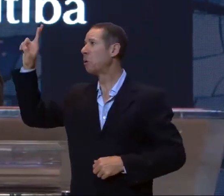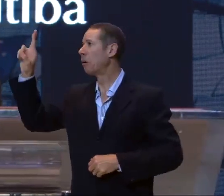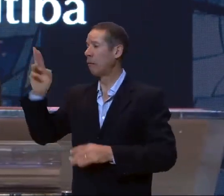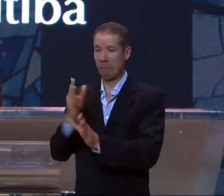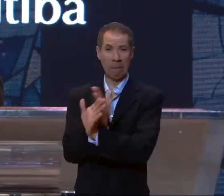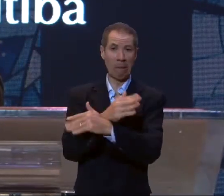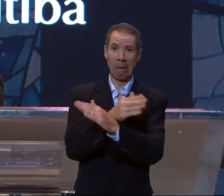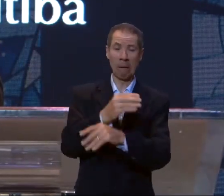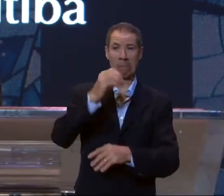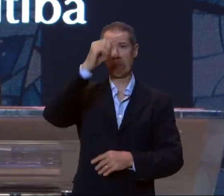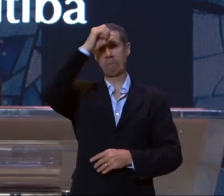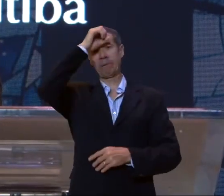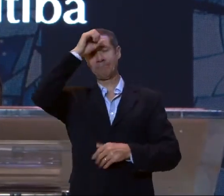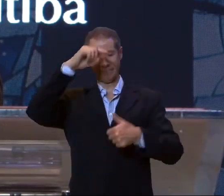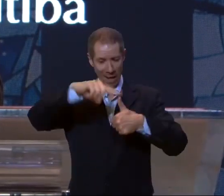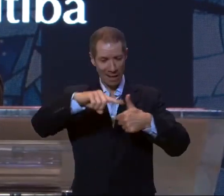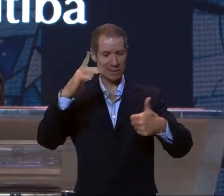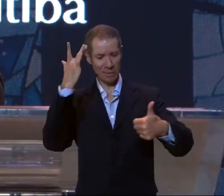isso.